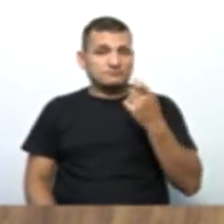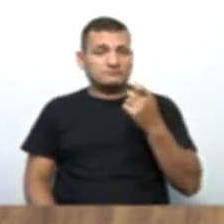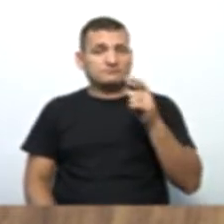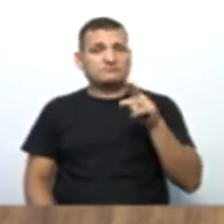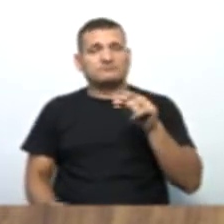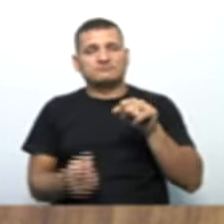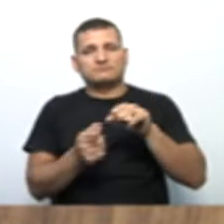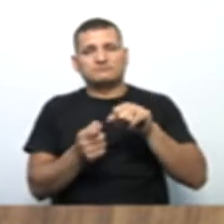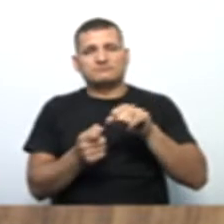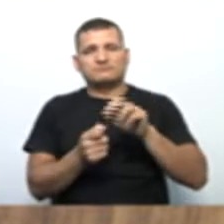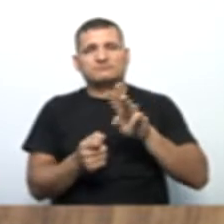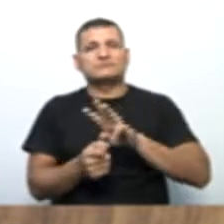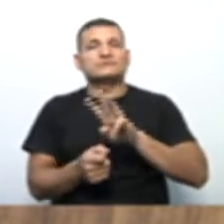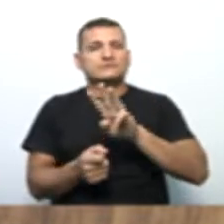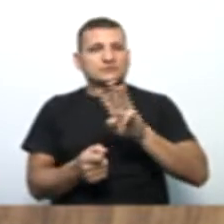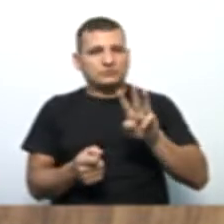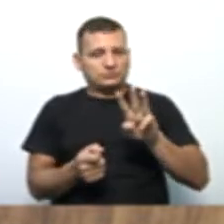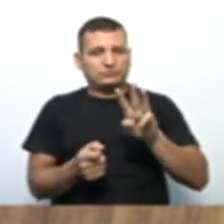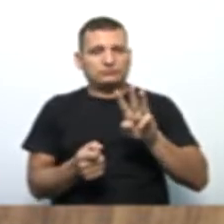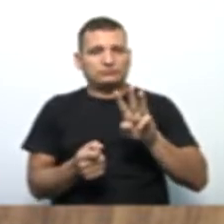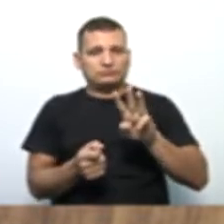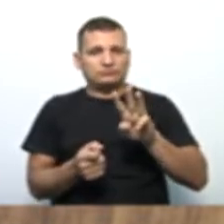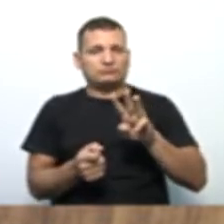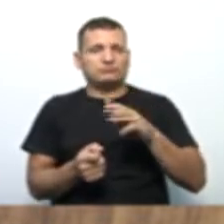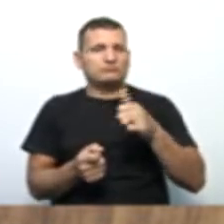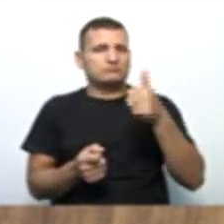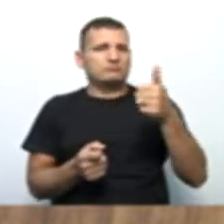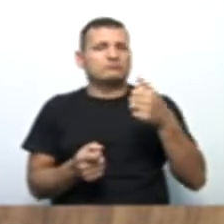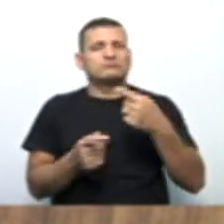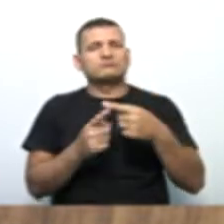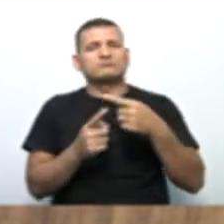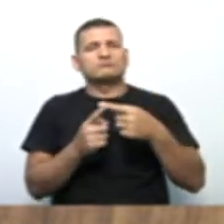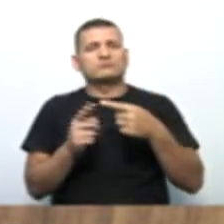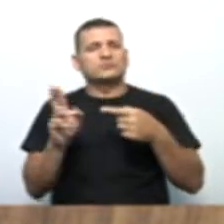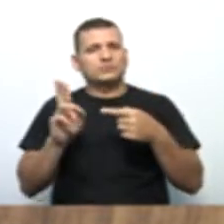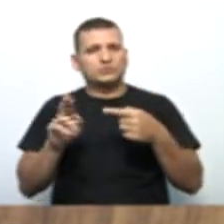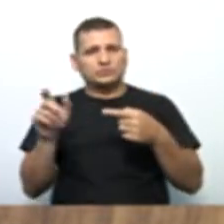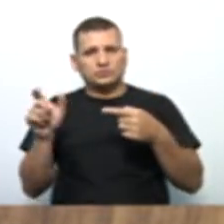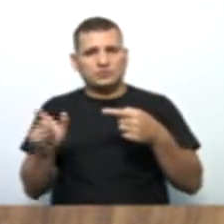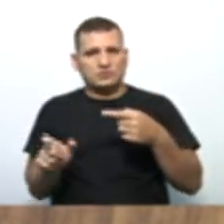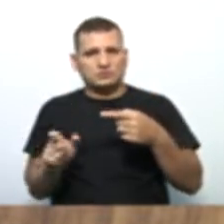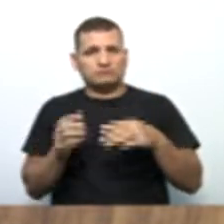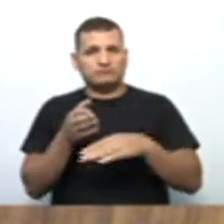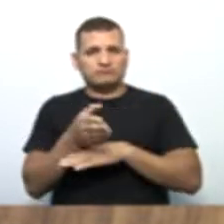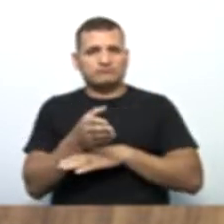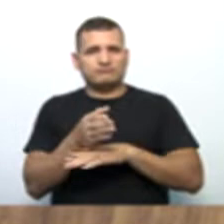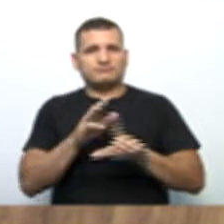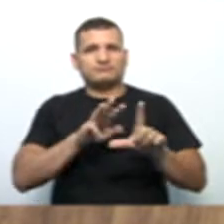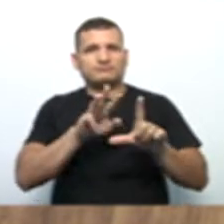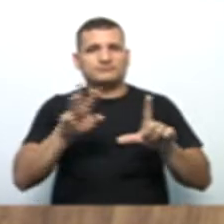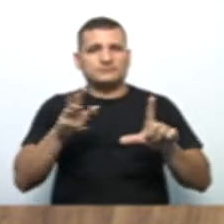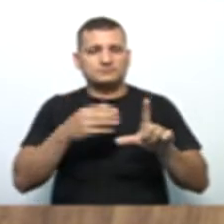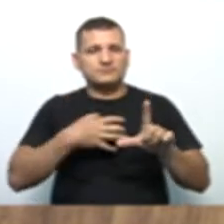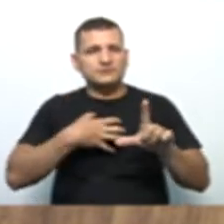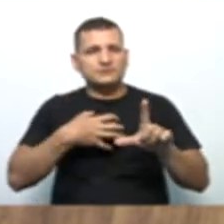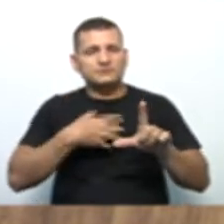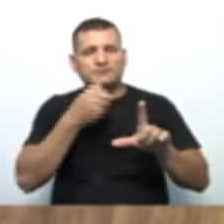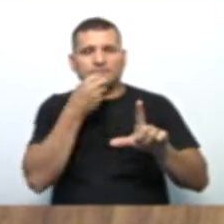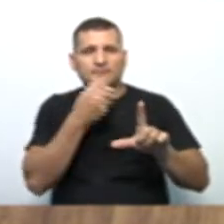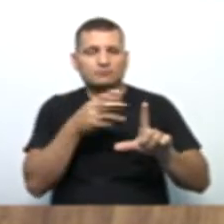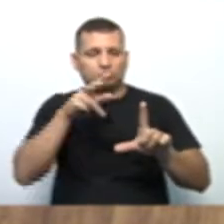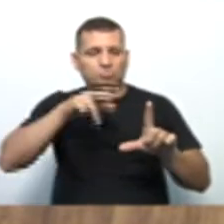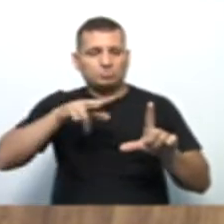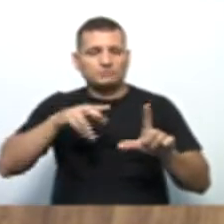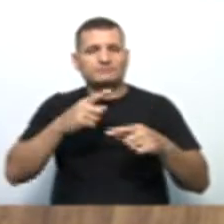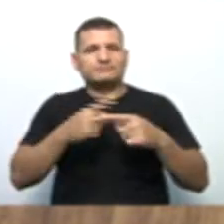melhor maneira possível até pra para que o usuário sinta muito bem quando tiver cessação do seu site porque não tem coisa pior que você